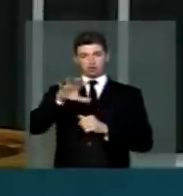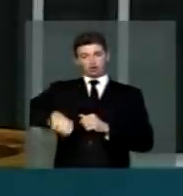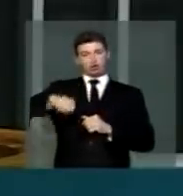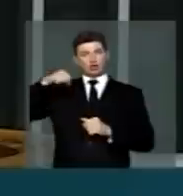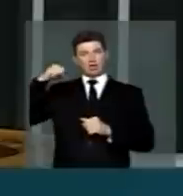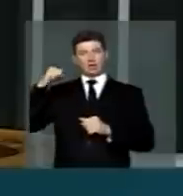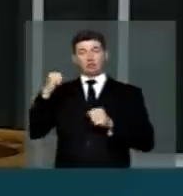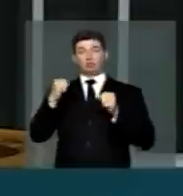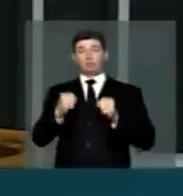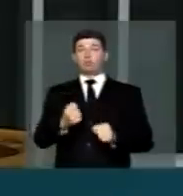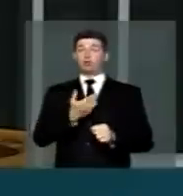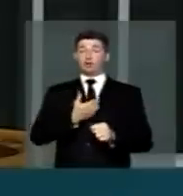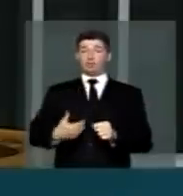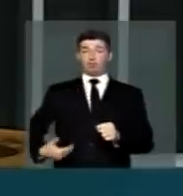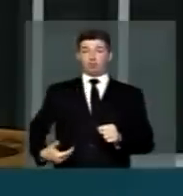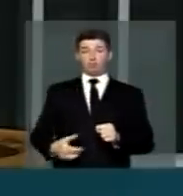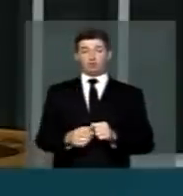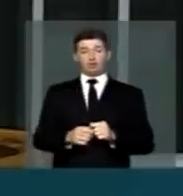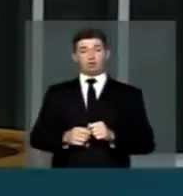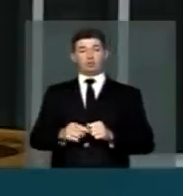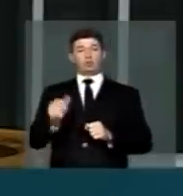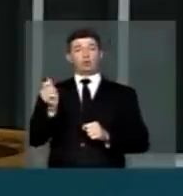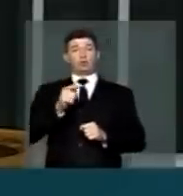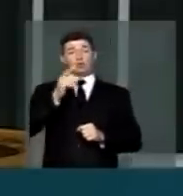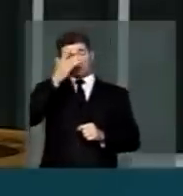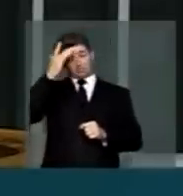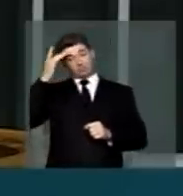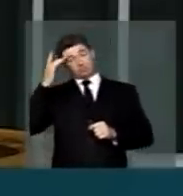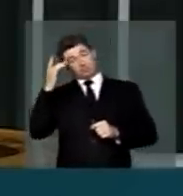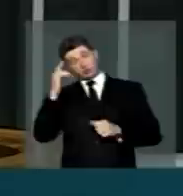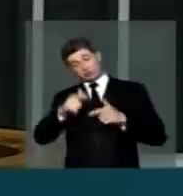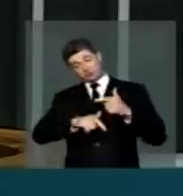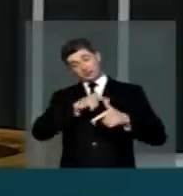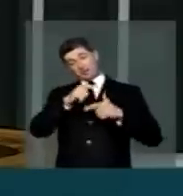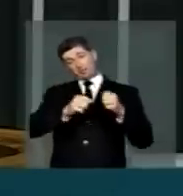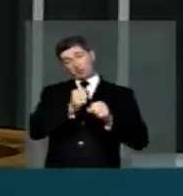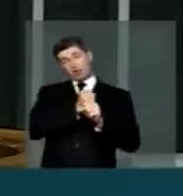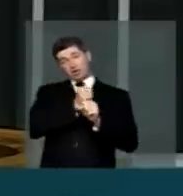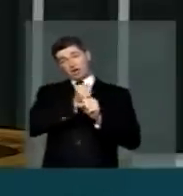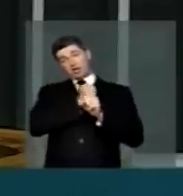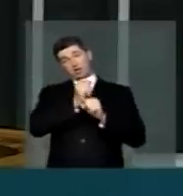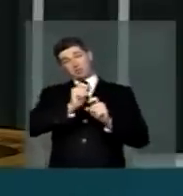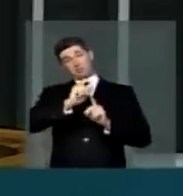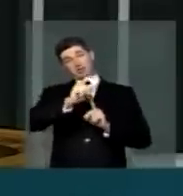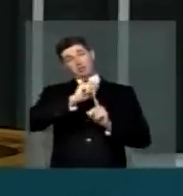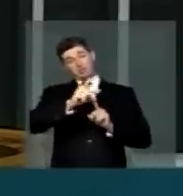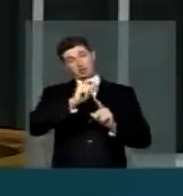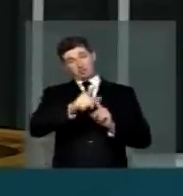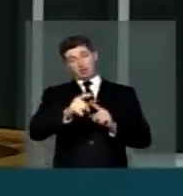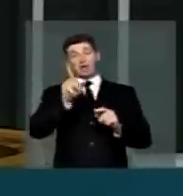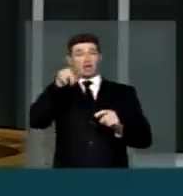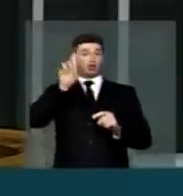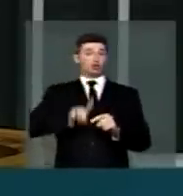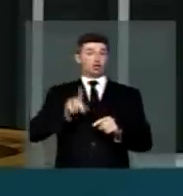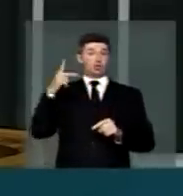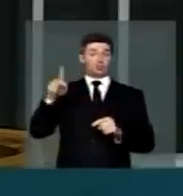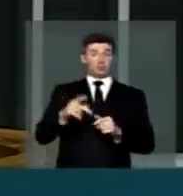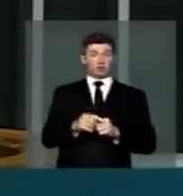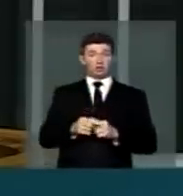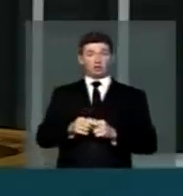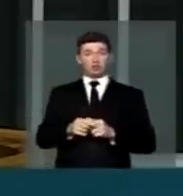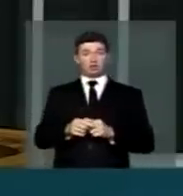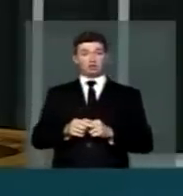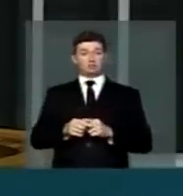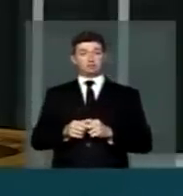surrupiado pelo poder público daquilo que o trabalhador contribuiu, que é seu de direito, que